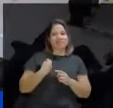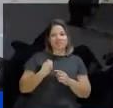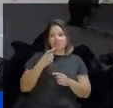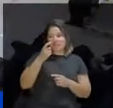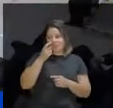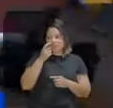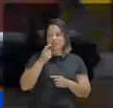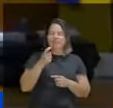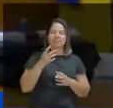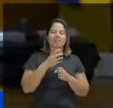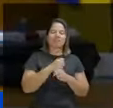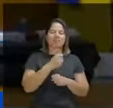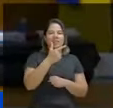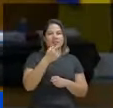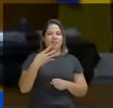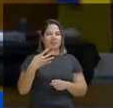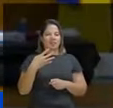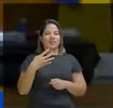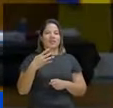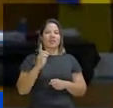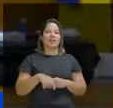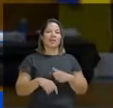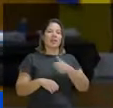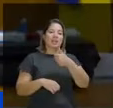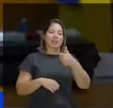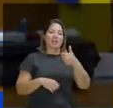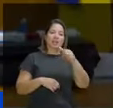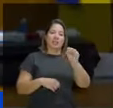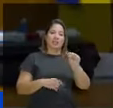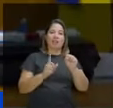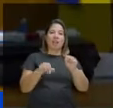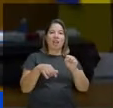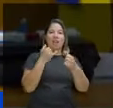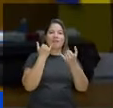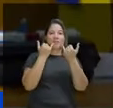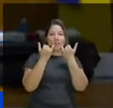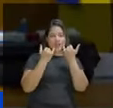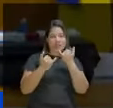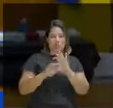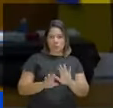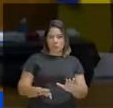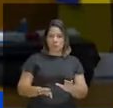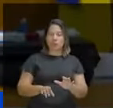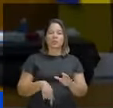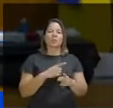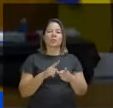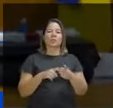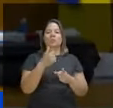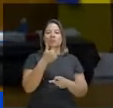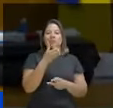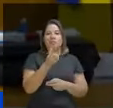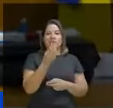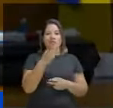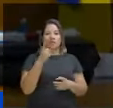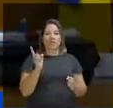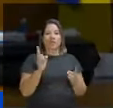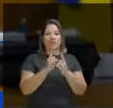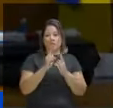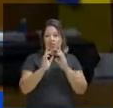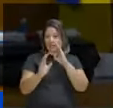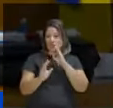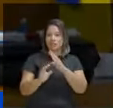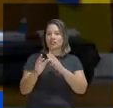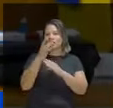de 324, 118 foram pedidos de acesso à informação. Foco no desembargador e João Lage. 163 foram atendimentos direto ao